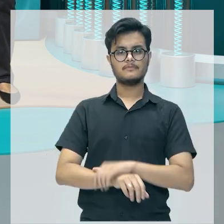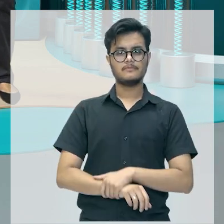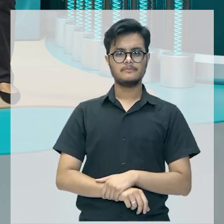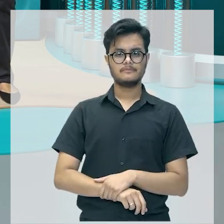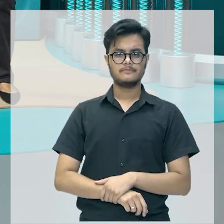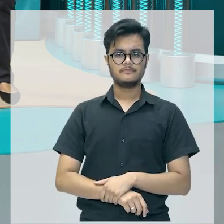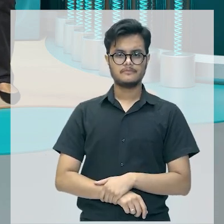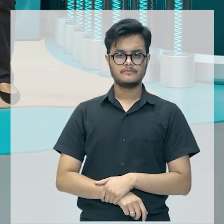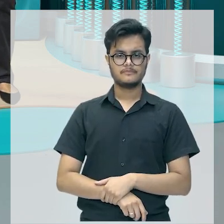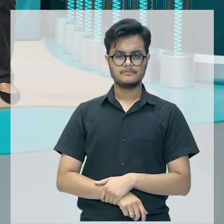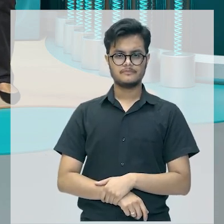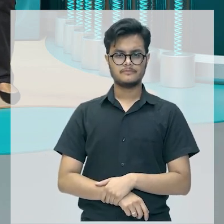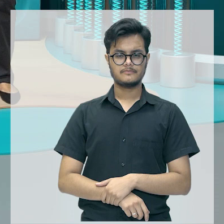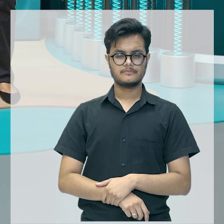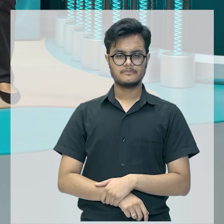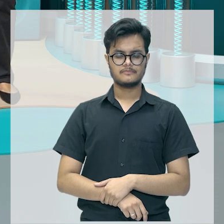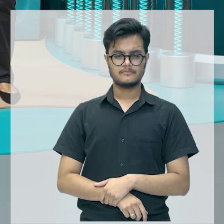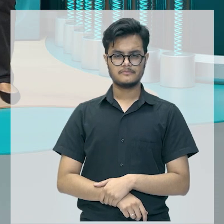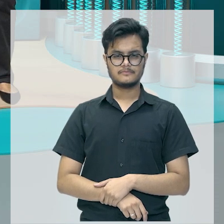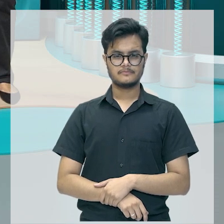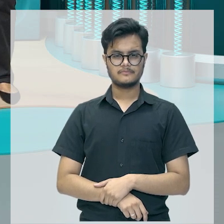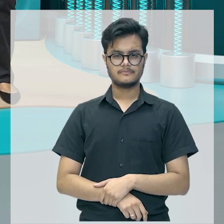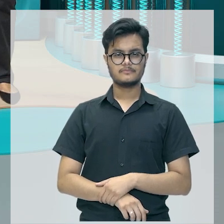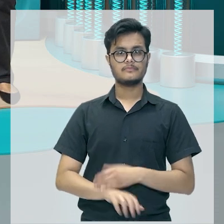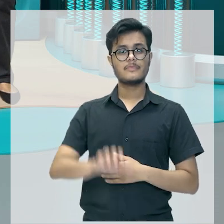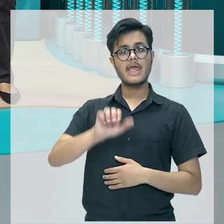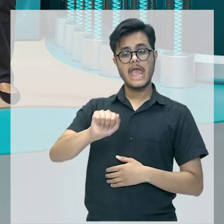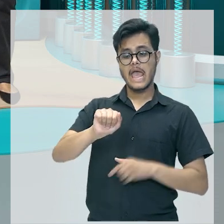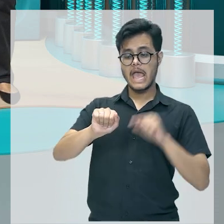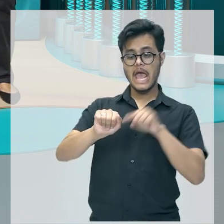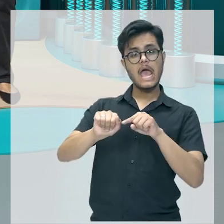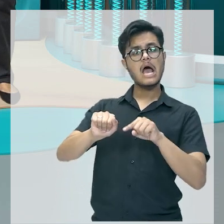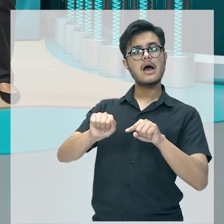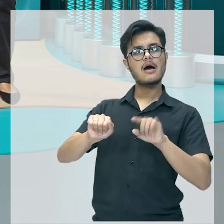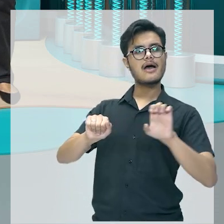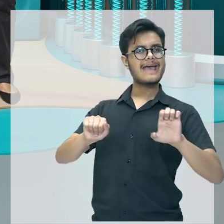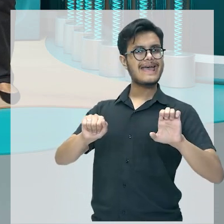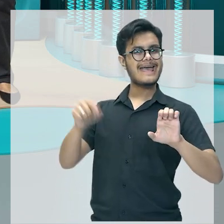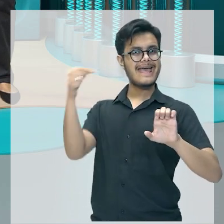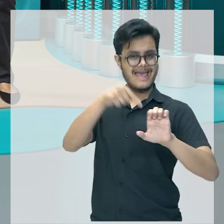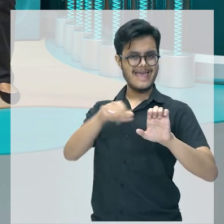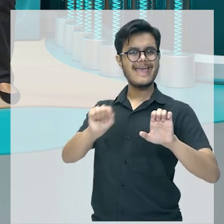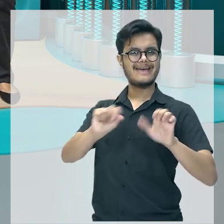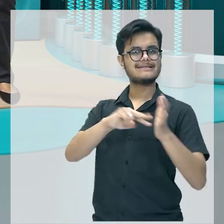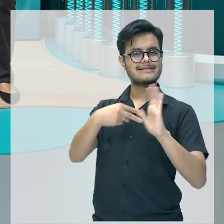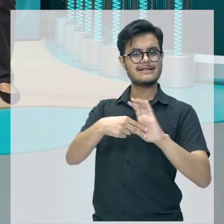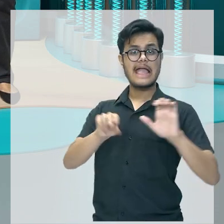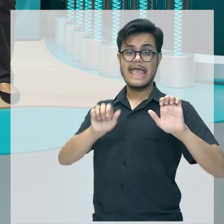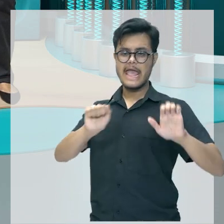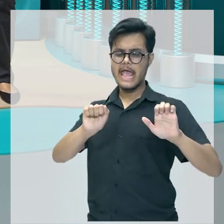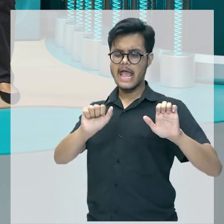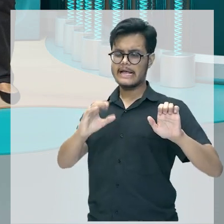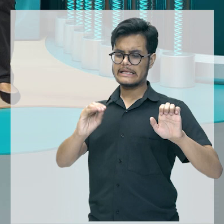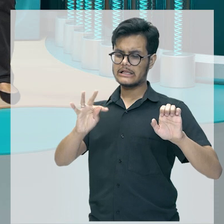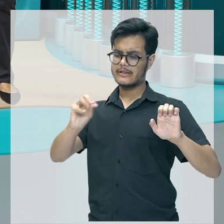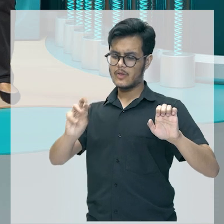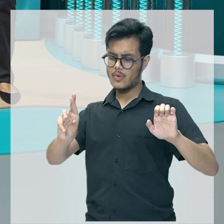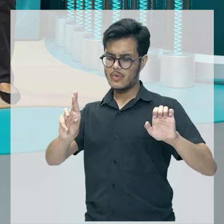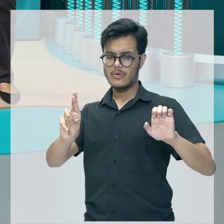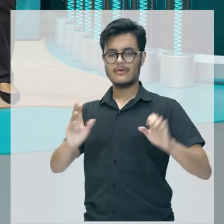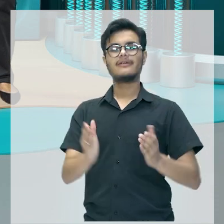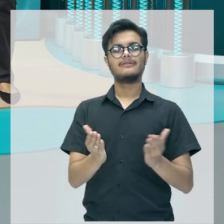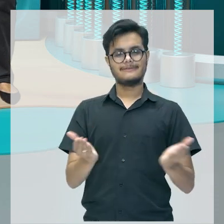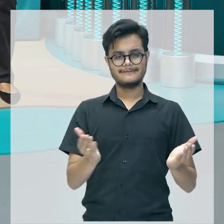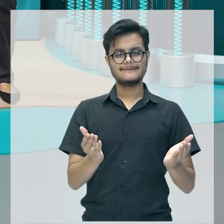actor. Olha só, como eu falei a palavra actor, é um E aberto, né, o som do ali, né, actor.